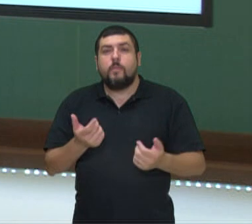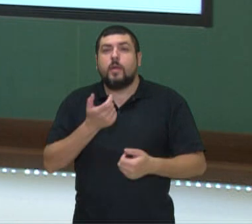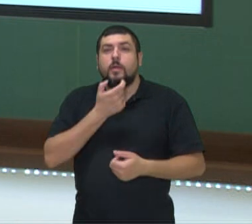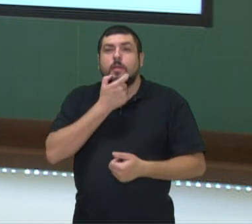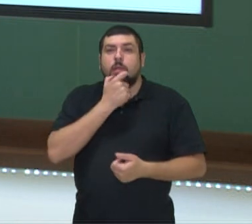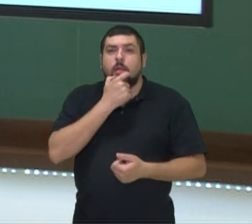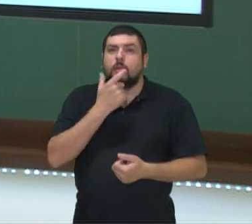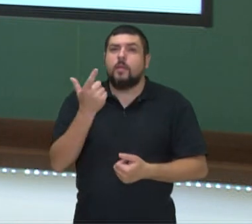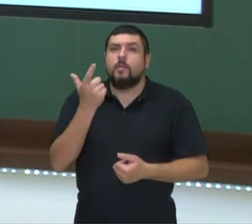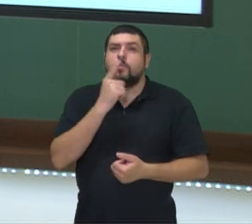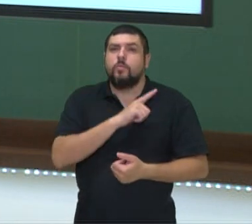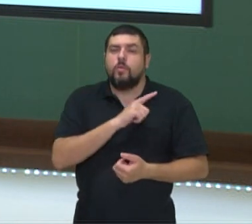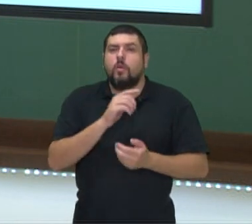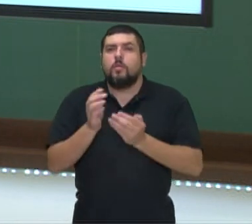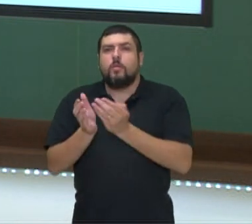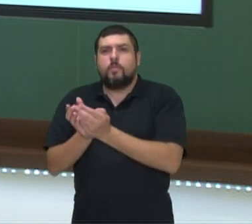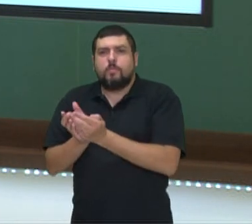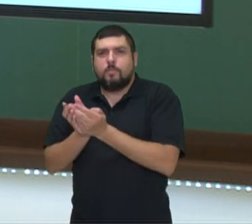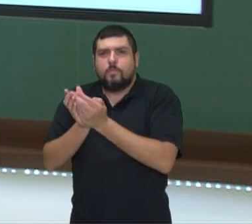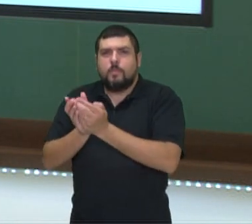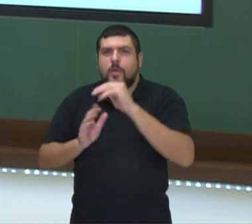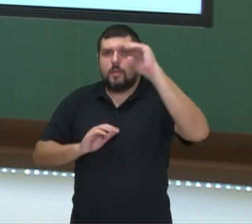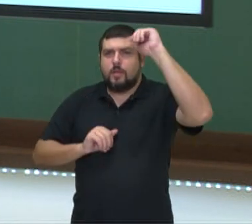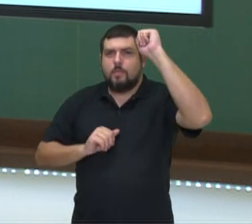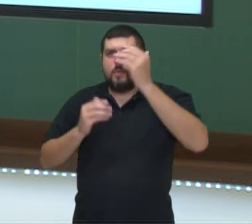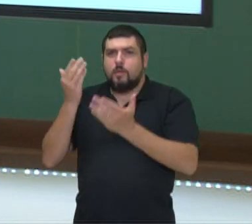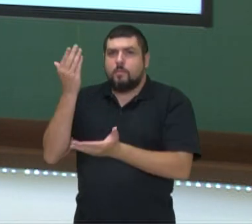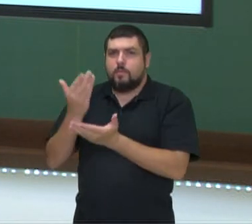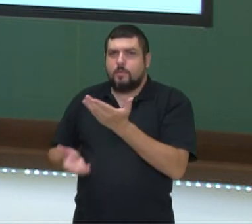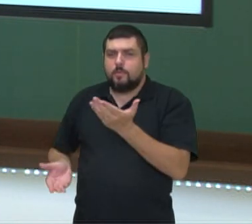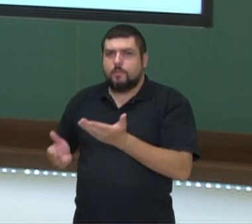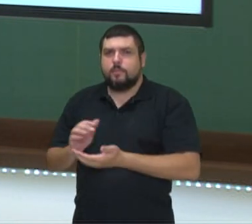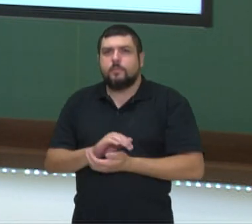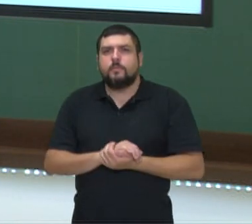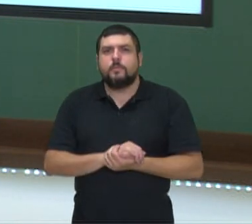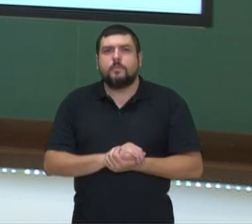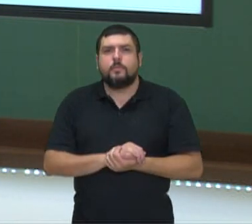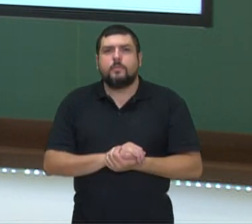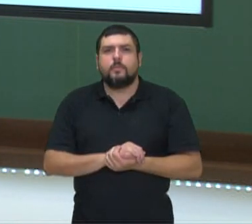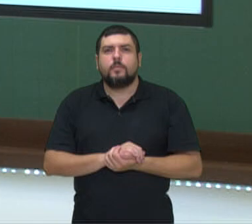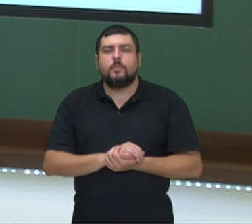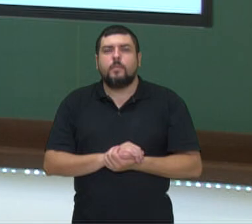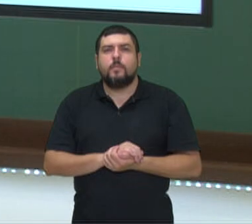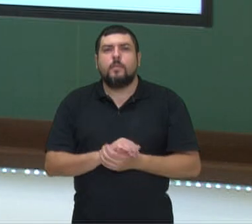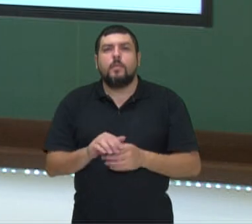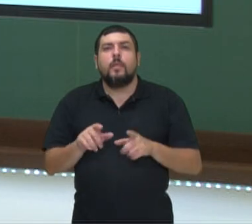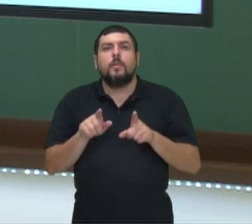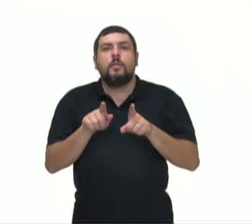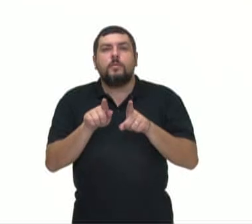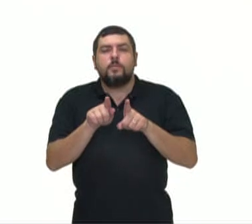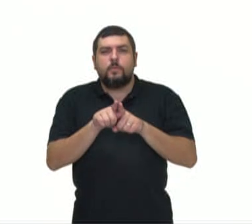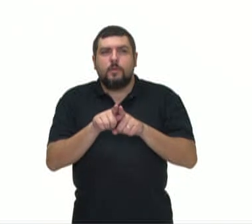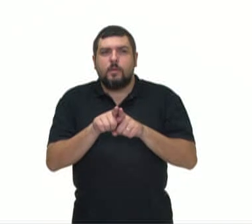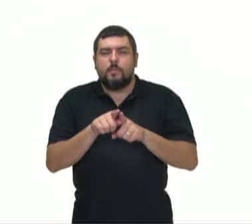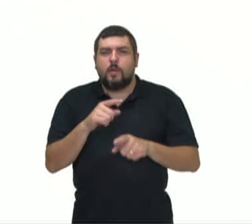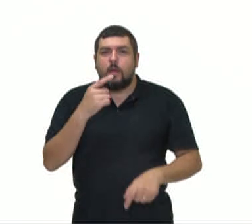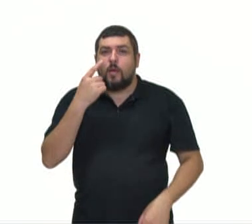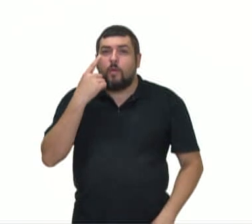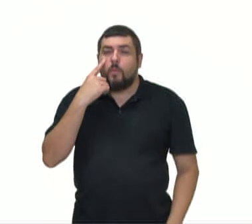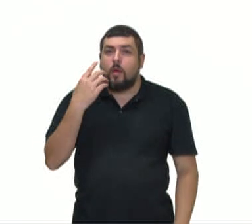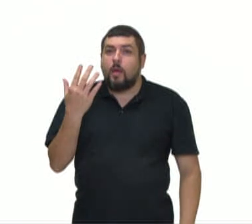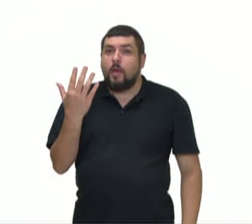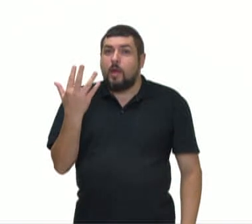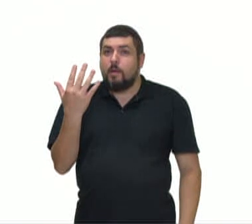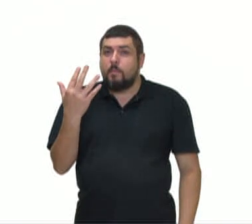armada espanhola. Então assim, olha, vencemos a Espanha. Um outro detalhe que chama a atenção, né, a mão da rainha,